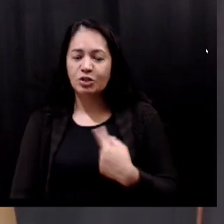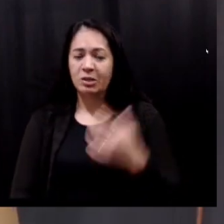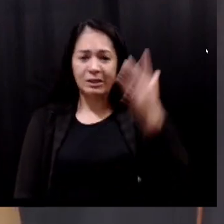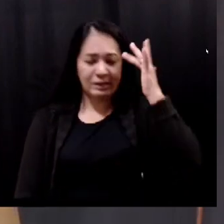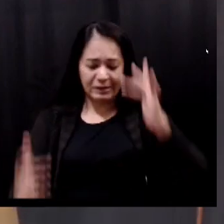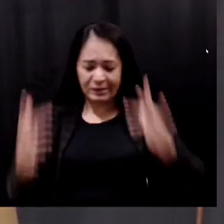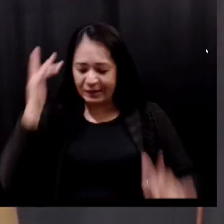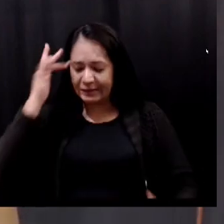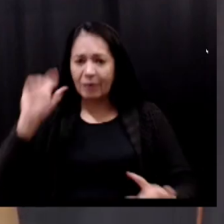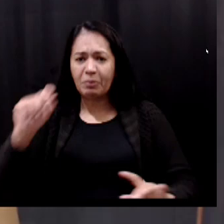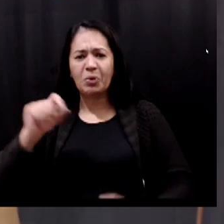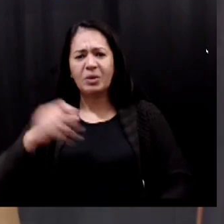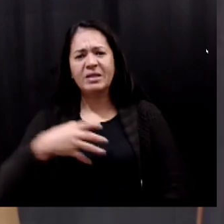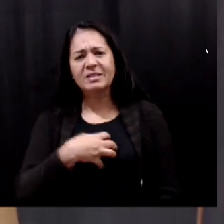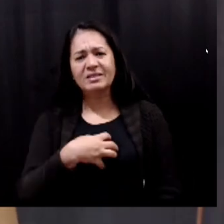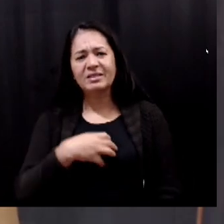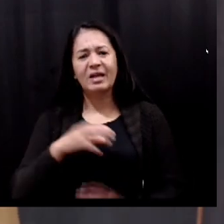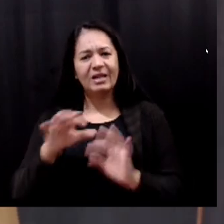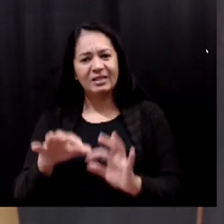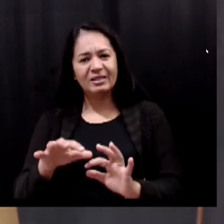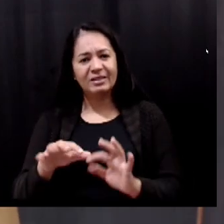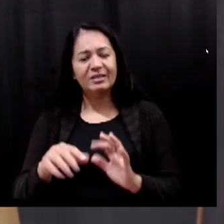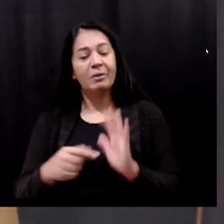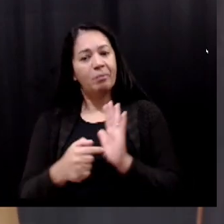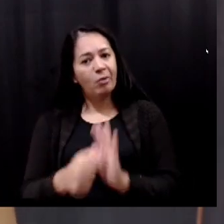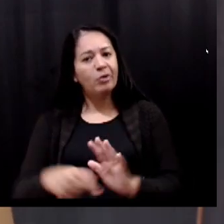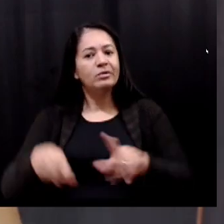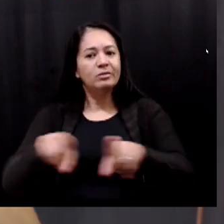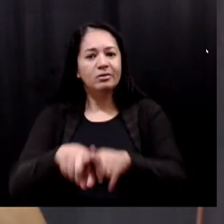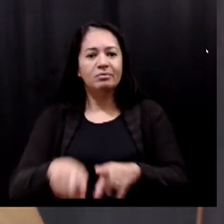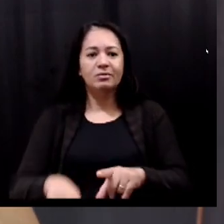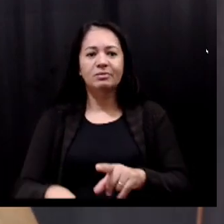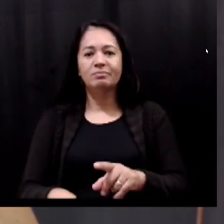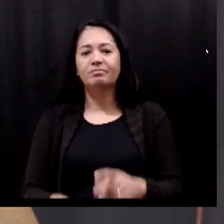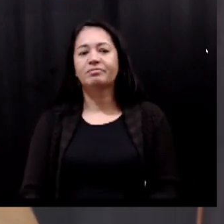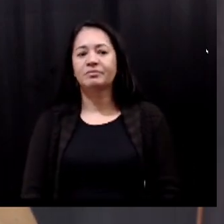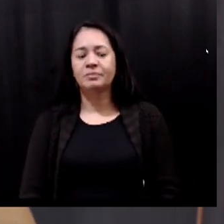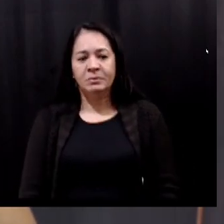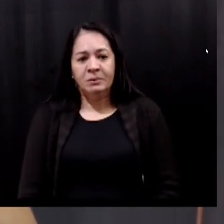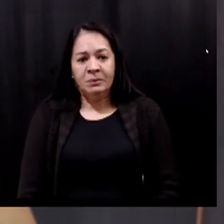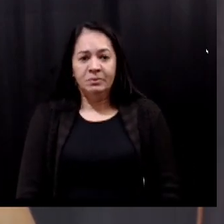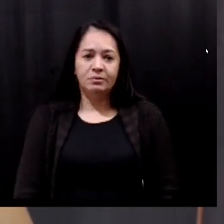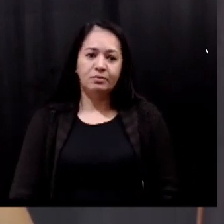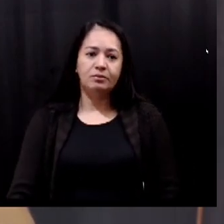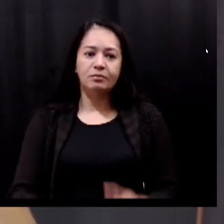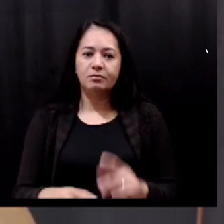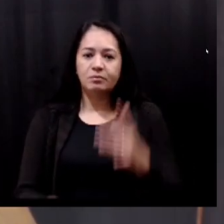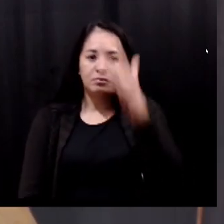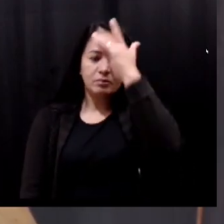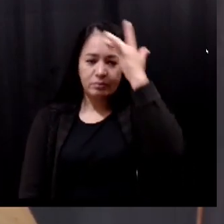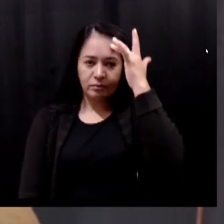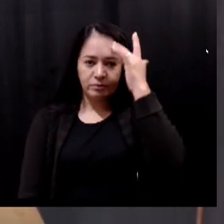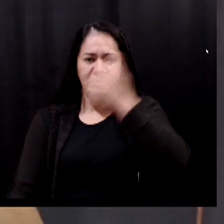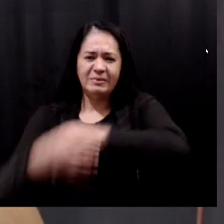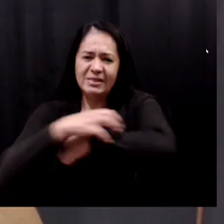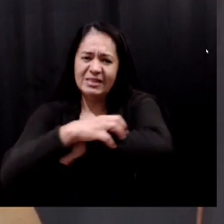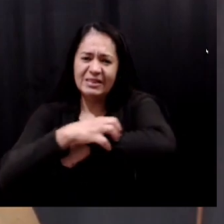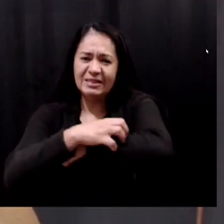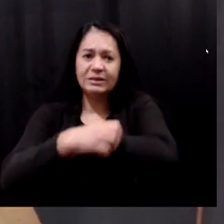sente, ali tem um indício também que tem um alto índice de estresse. Começou a ter coceira, começou a